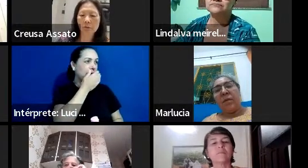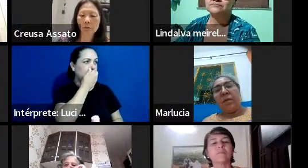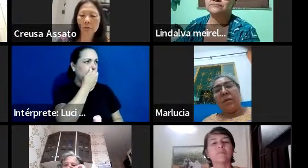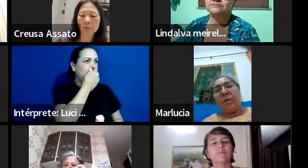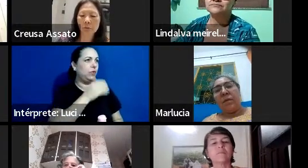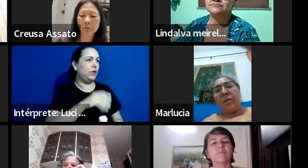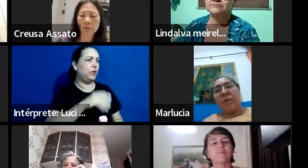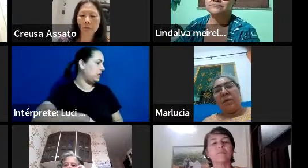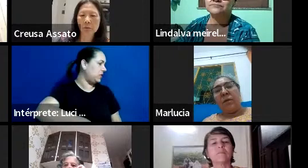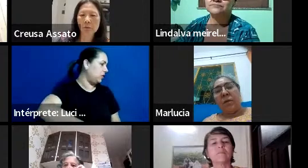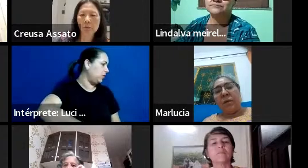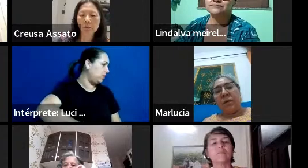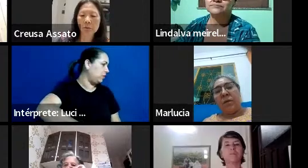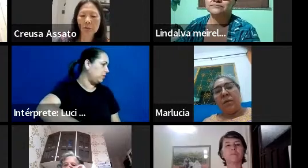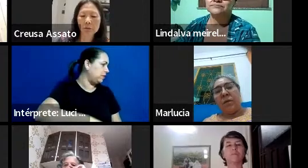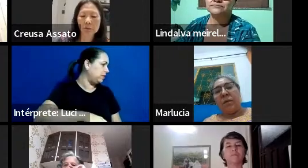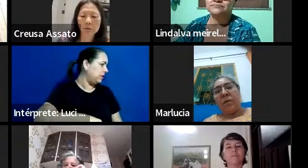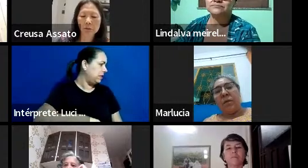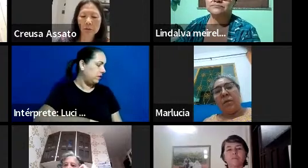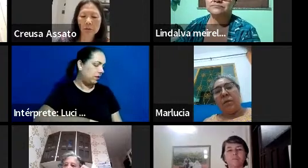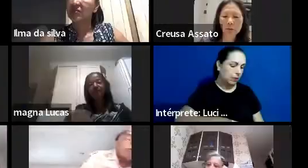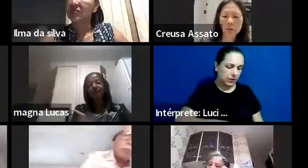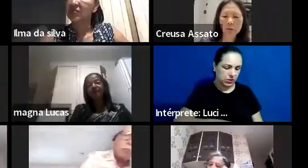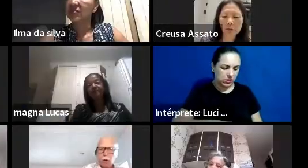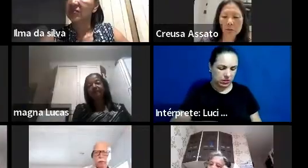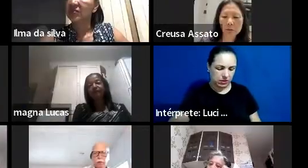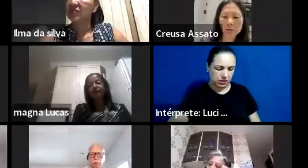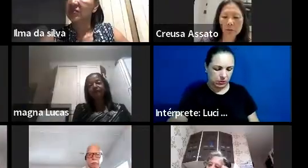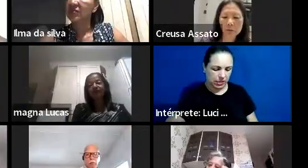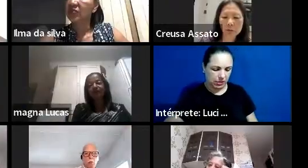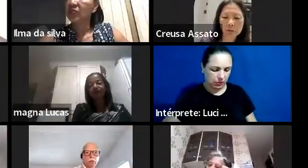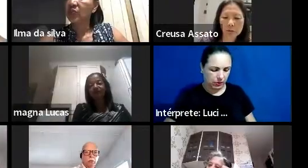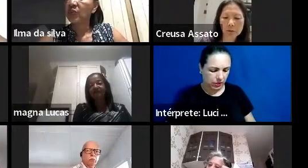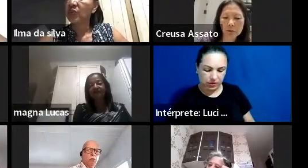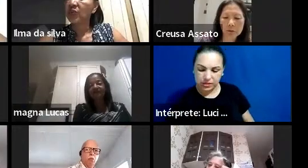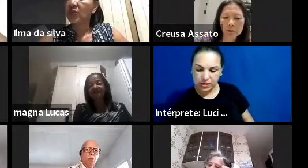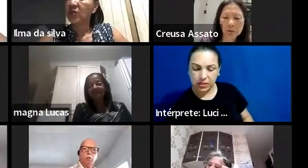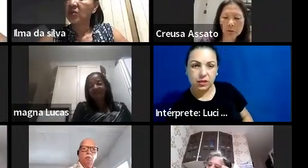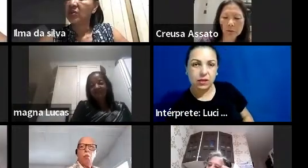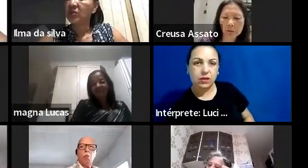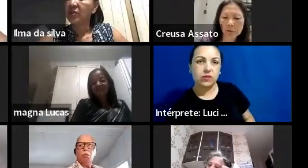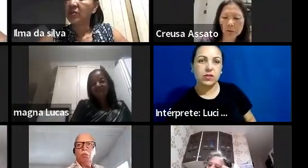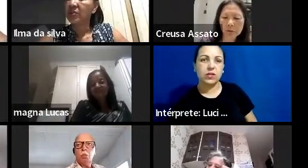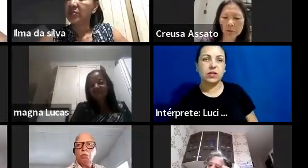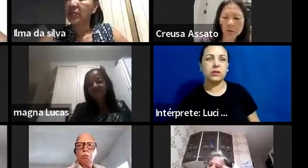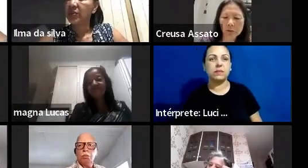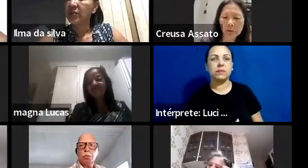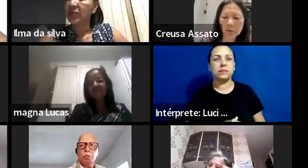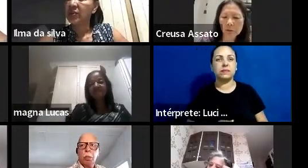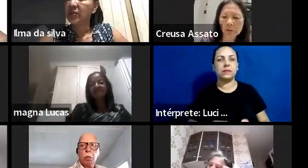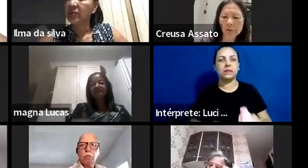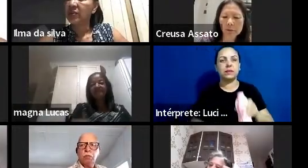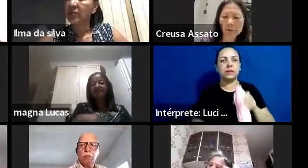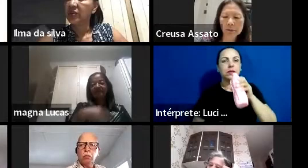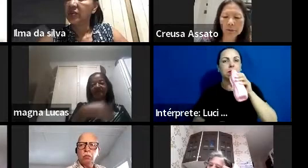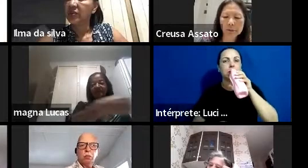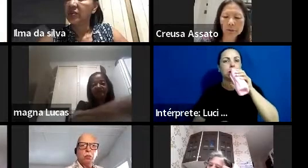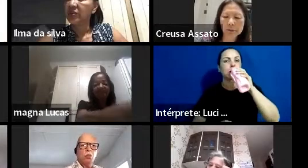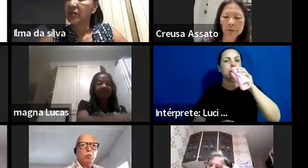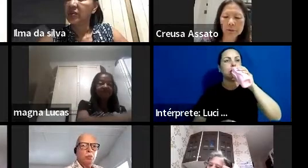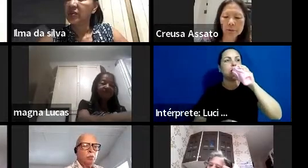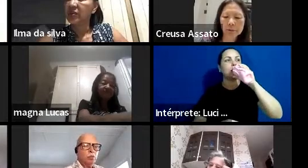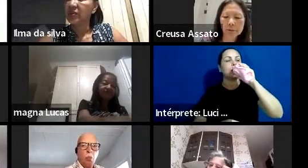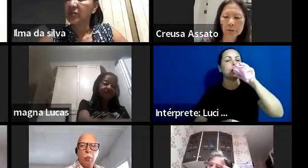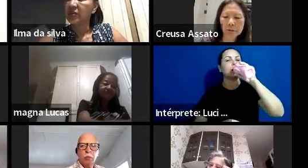tranquilo. Olha, coisa boa. E aqui foi chuva o dia todo e